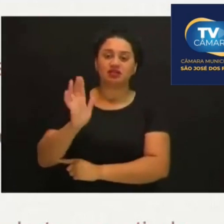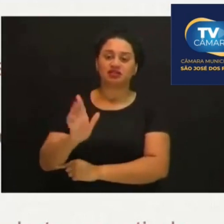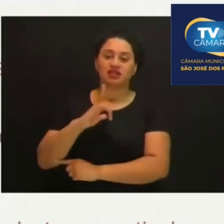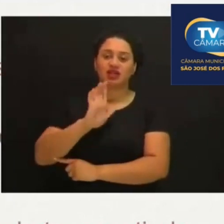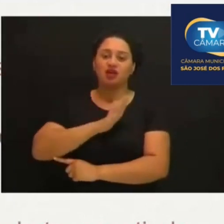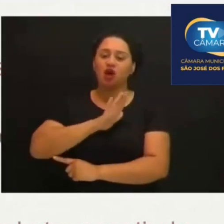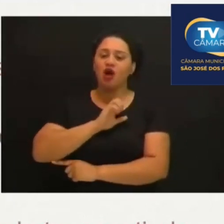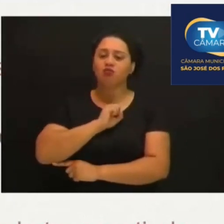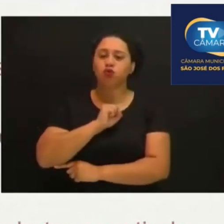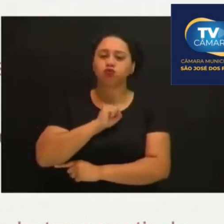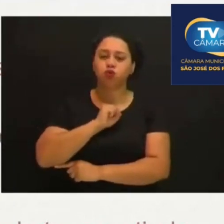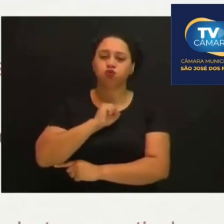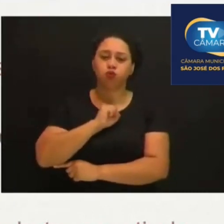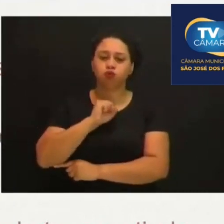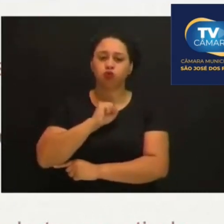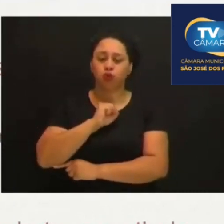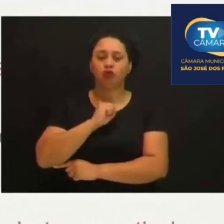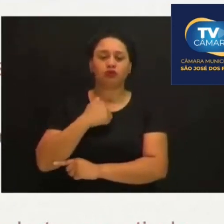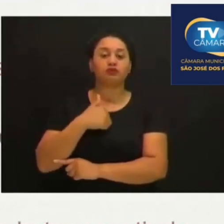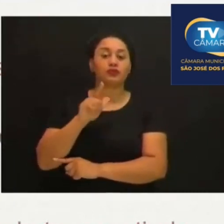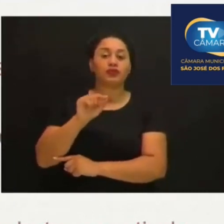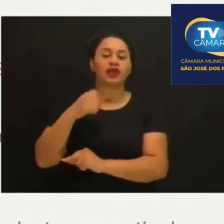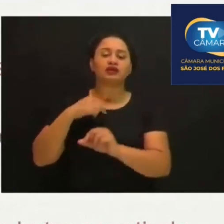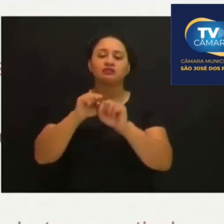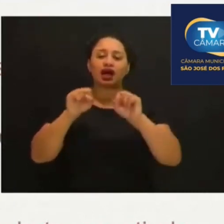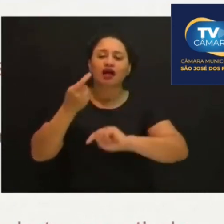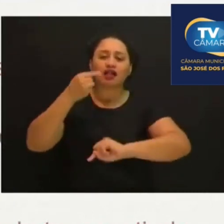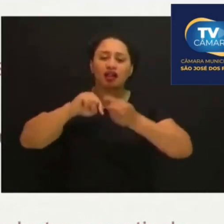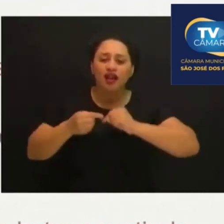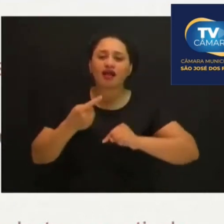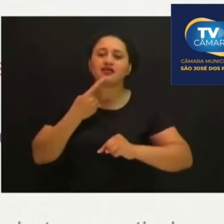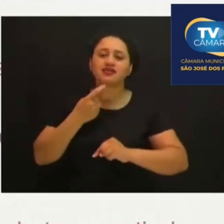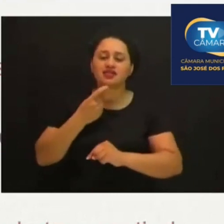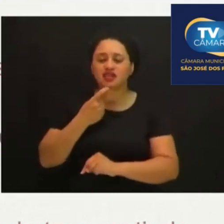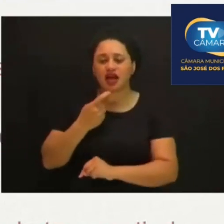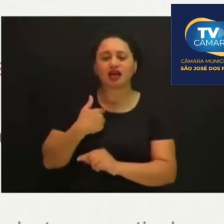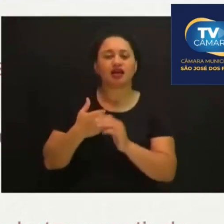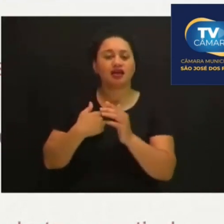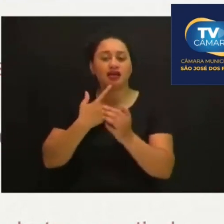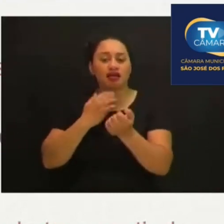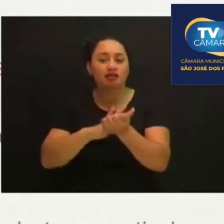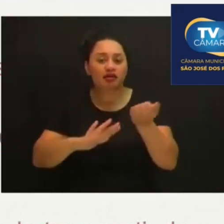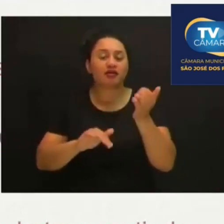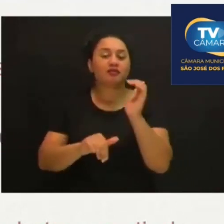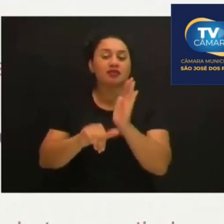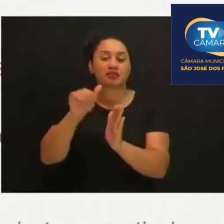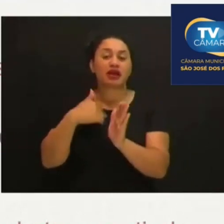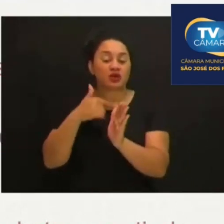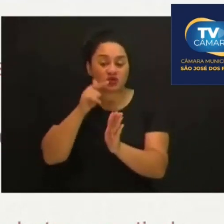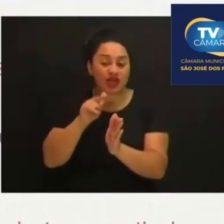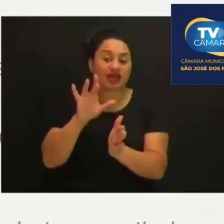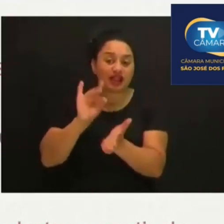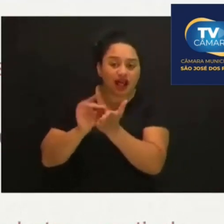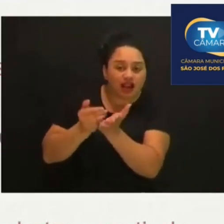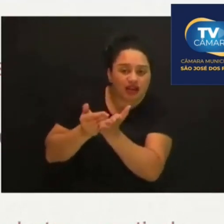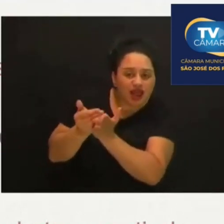batendo. O sistema cardiovascular é o primeiro sistema orgânico que alcança o estado funcional primitivo. É